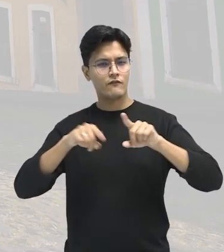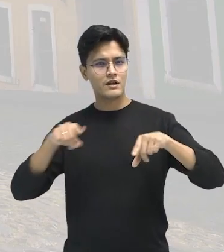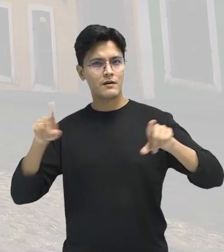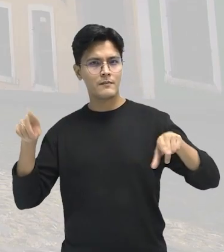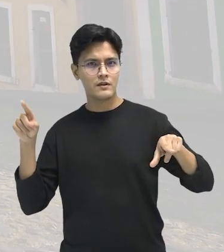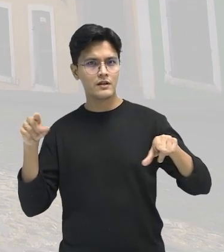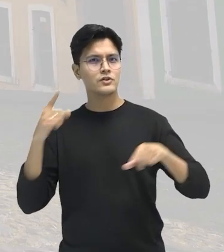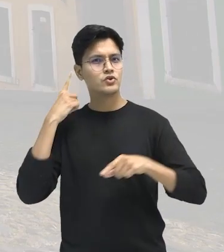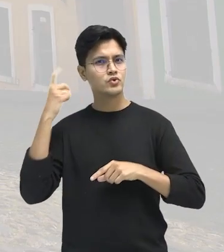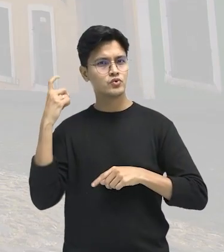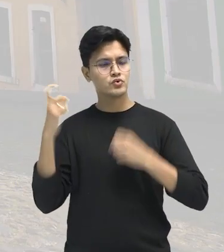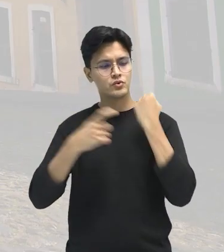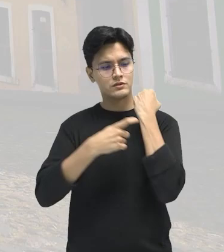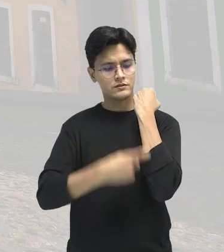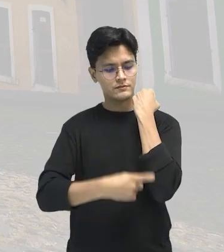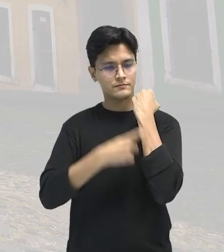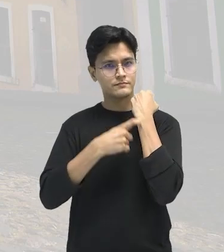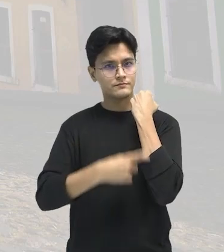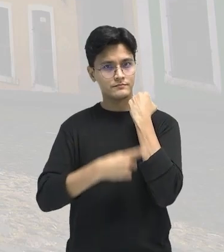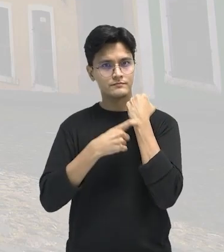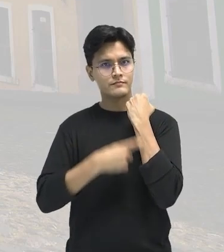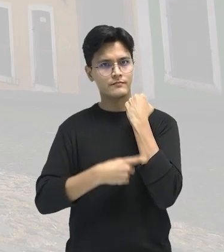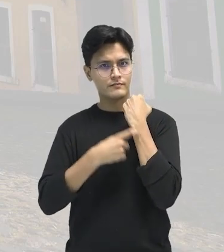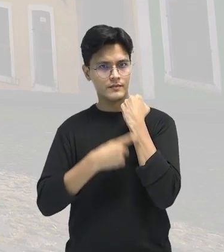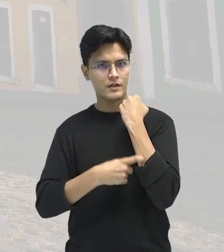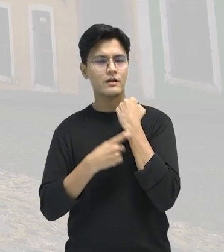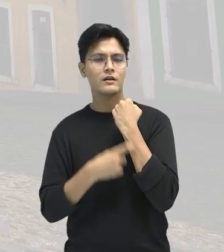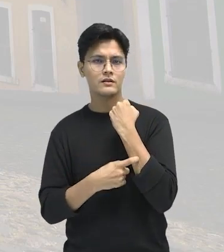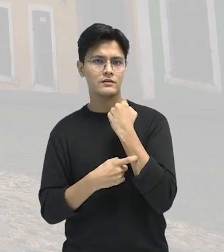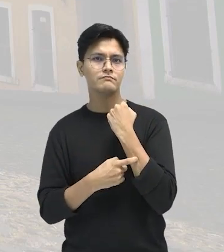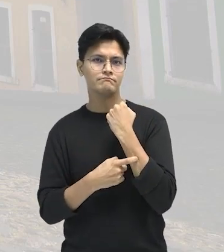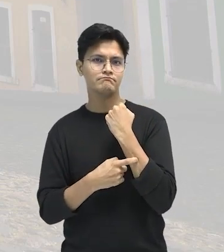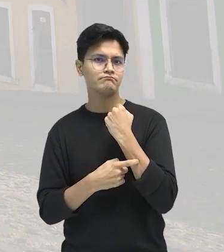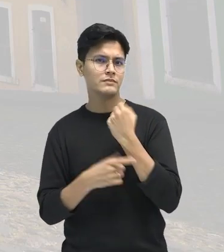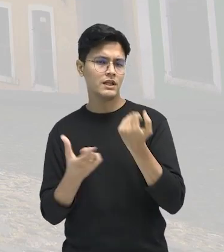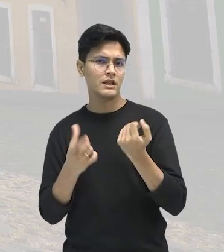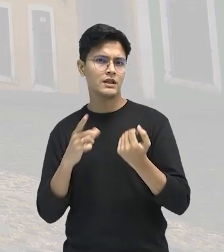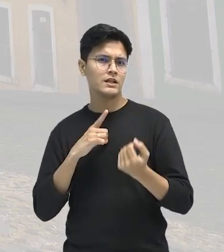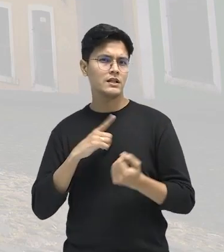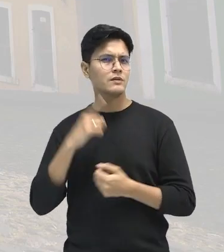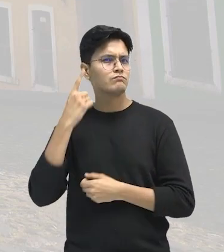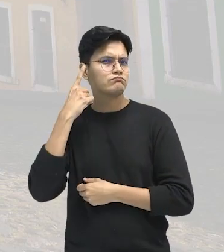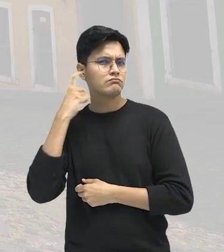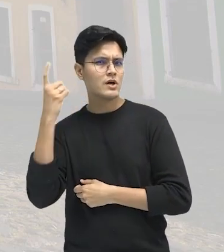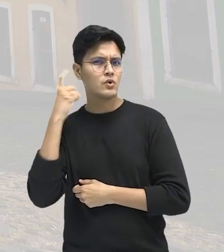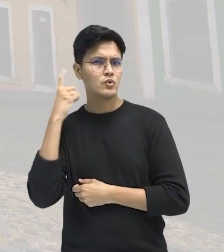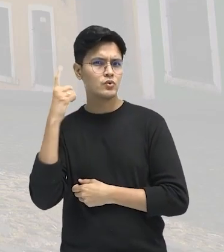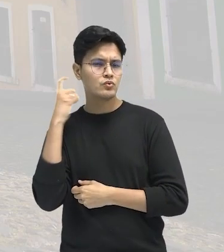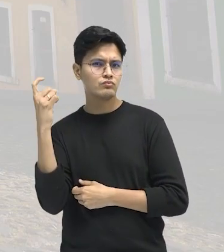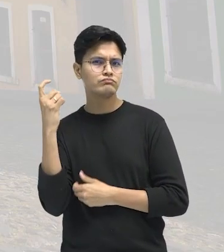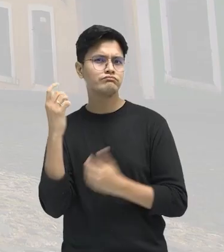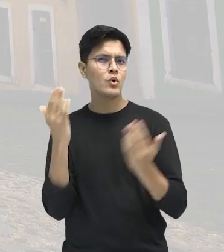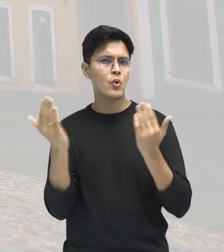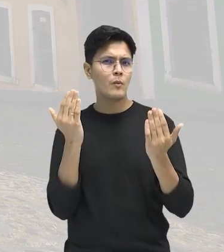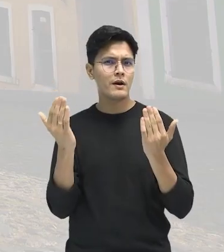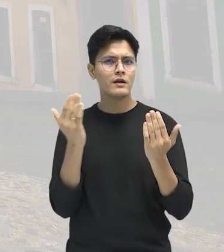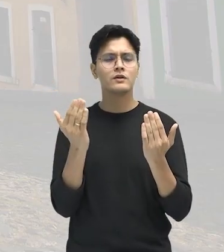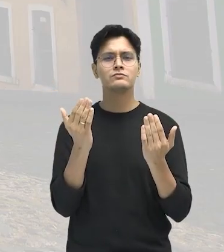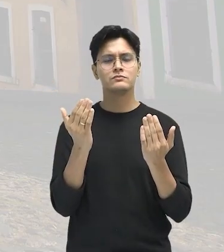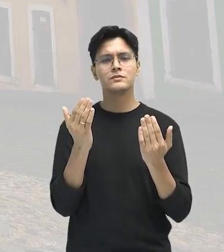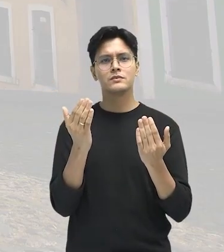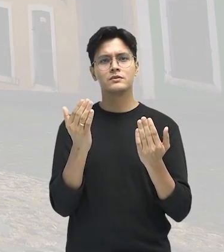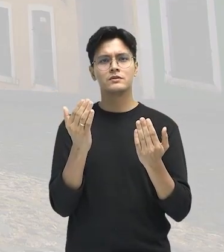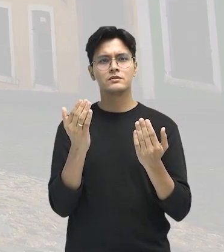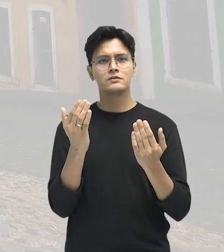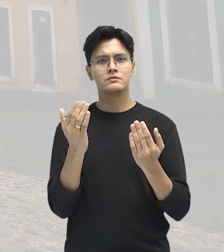agogô. O reco-reco, ele é como se fizesse um barulhinho, como se você estivesse friccionando